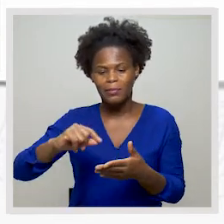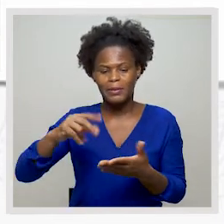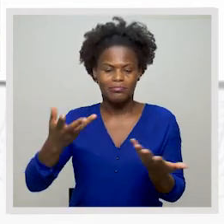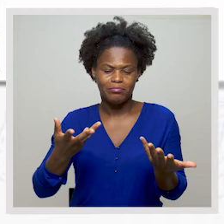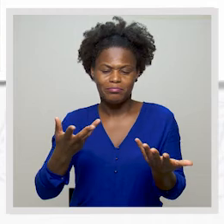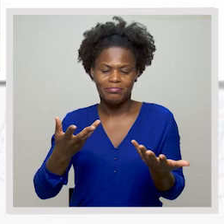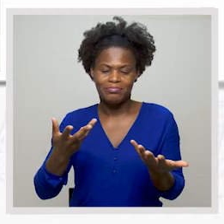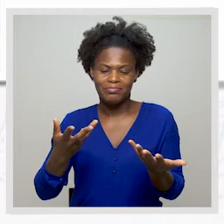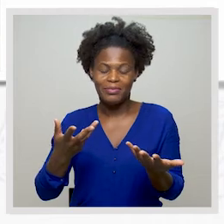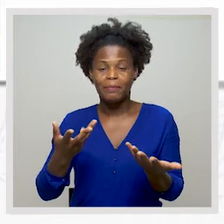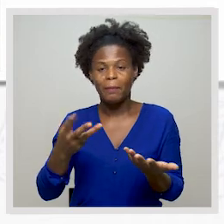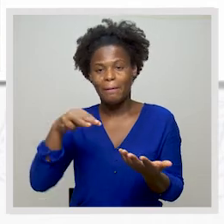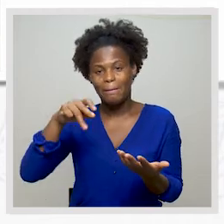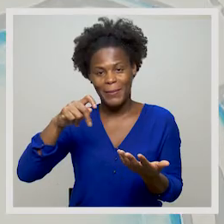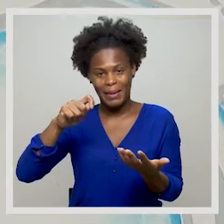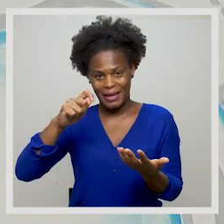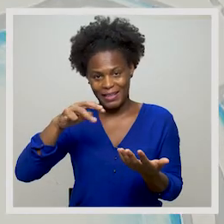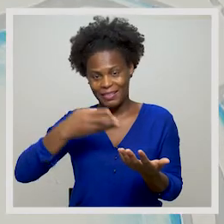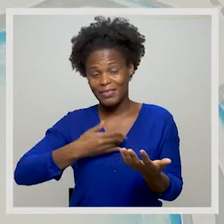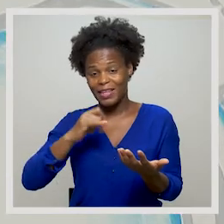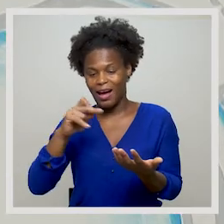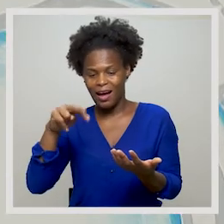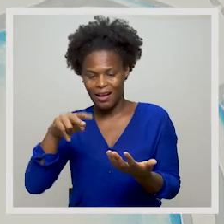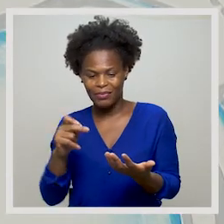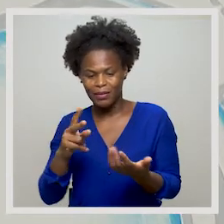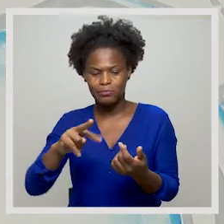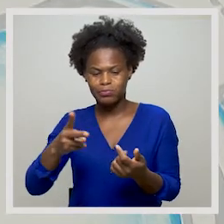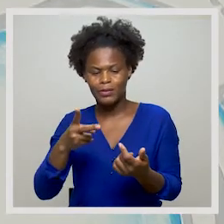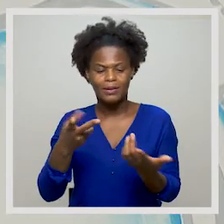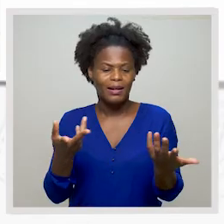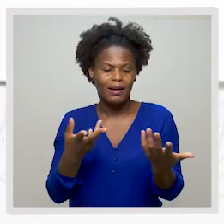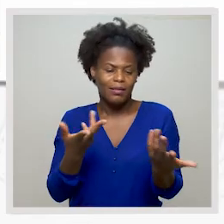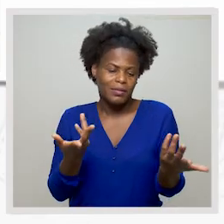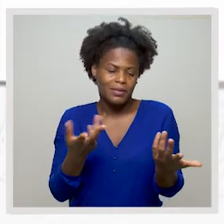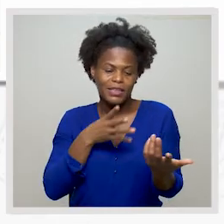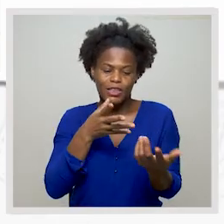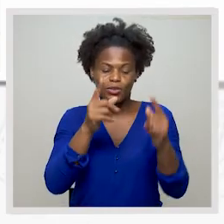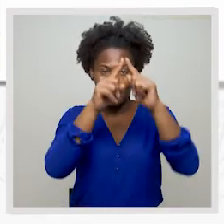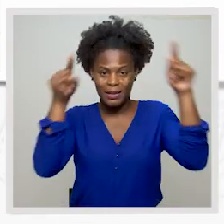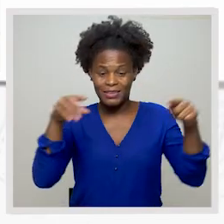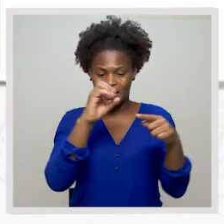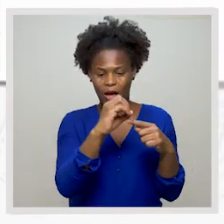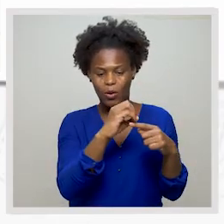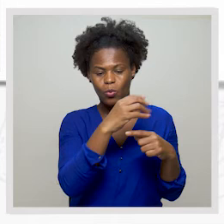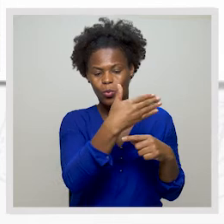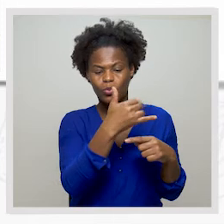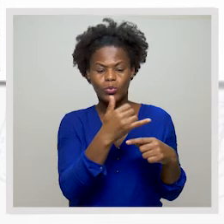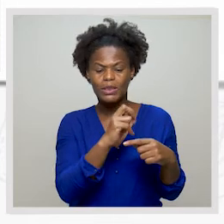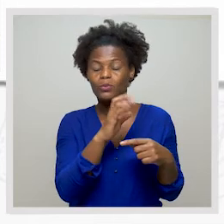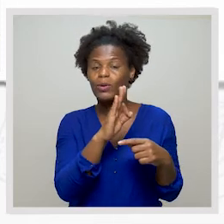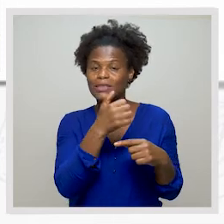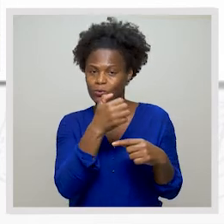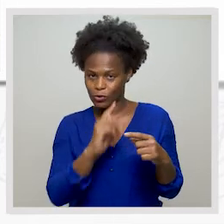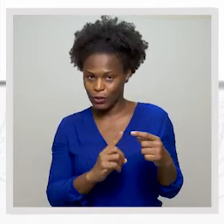interpretações respectivas. Temos aqui a nossa tabela, idades, 0, 1, 2, 3, 4, 5, 6,